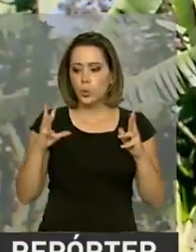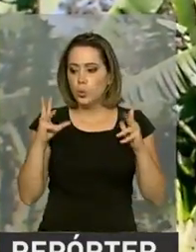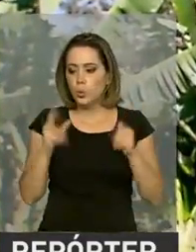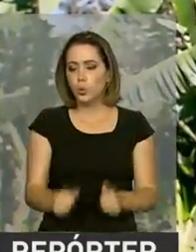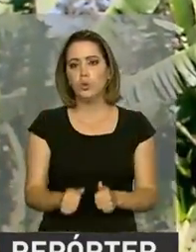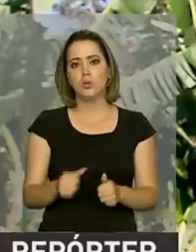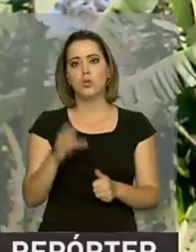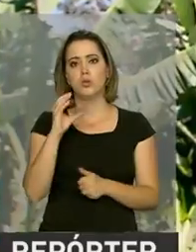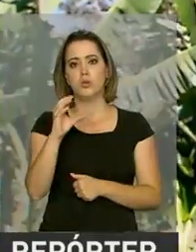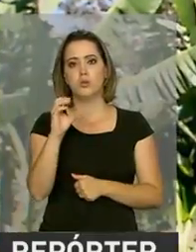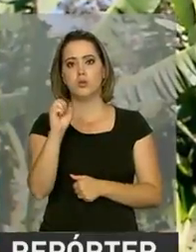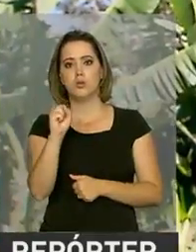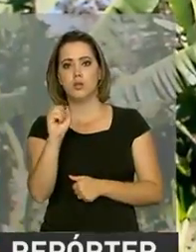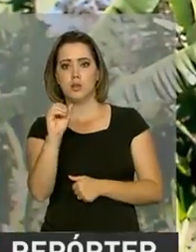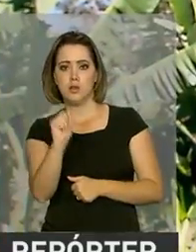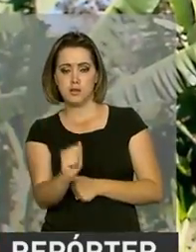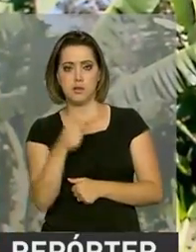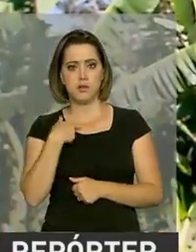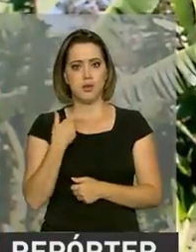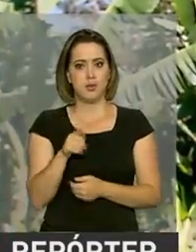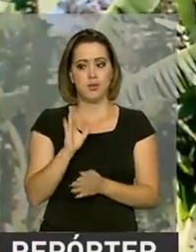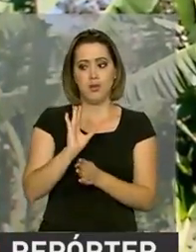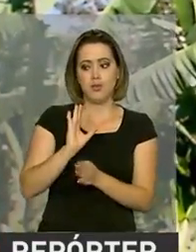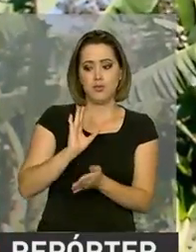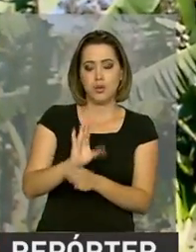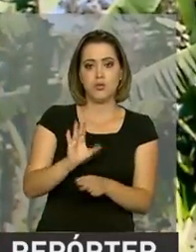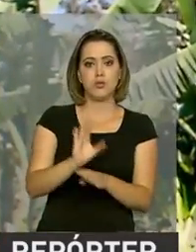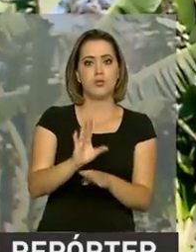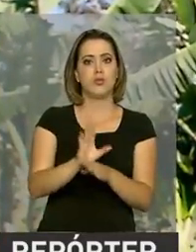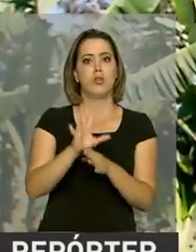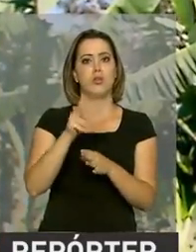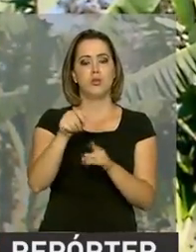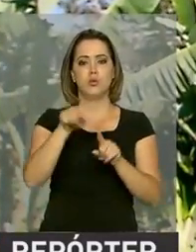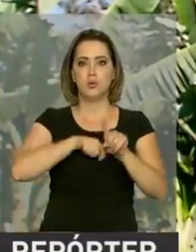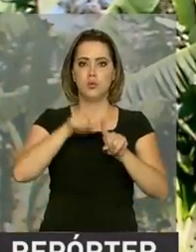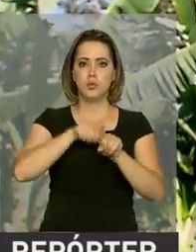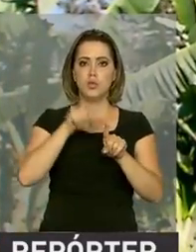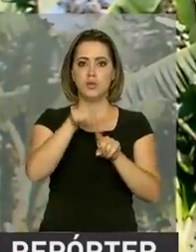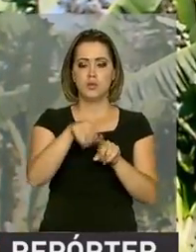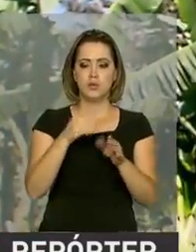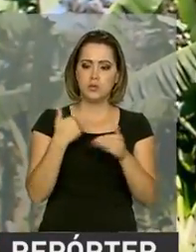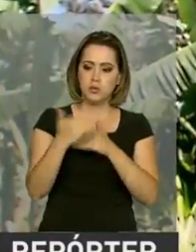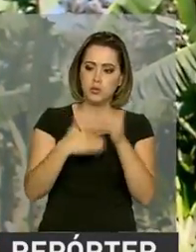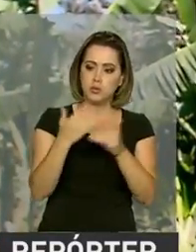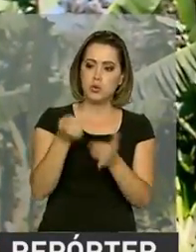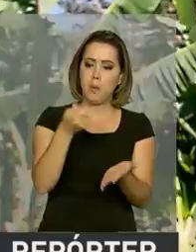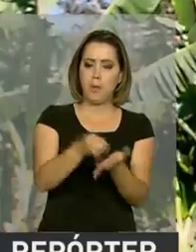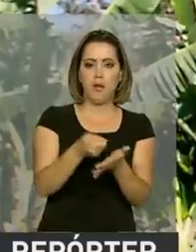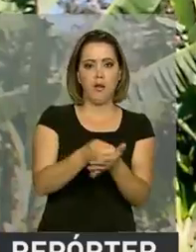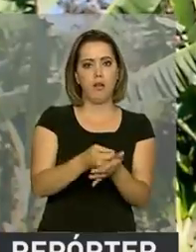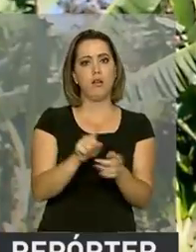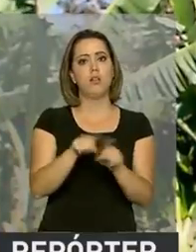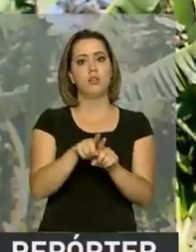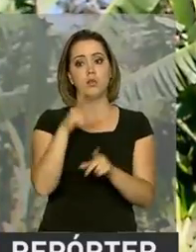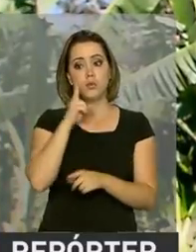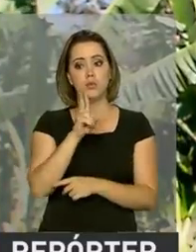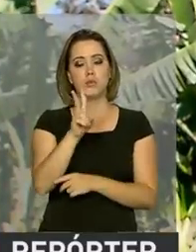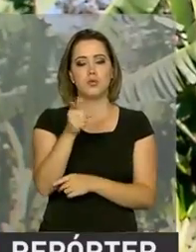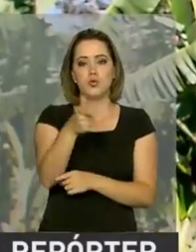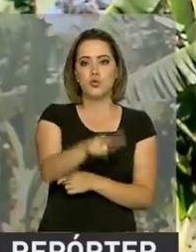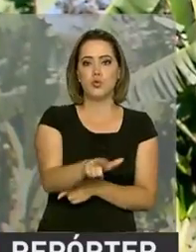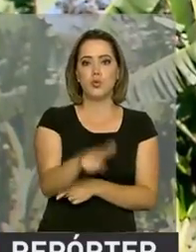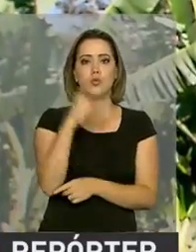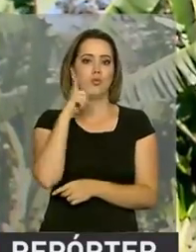o CSA não vai deixar de dar aquela contribuição mensal e sim eles vão continuar patrocinando para você para a